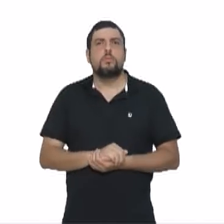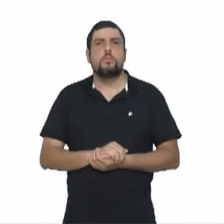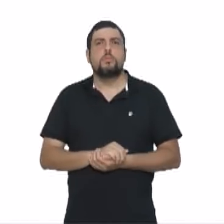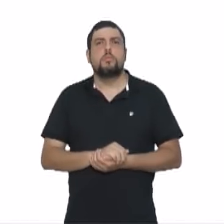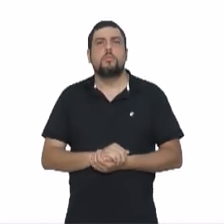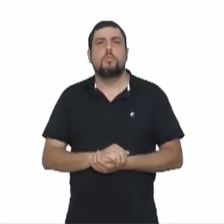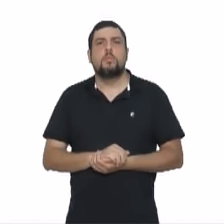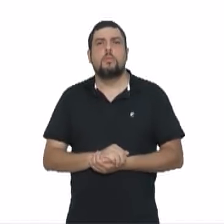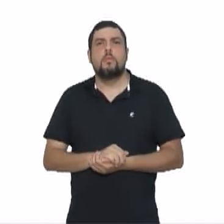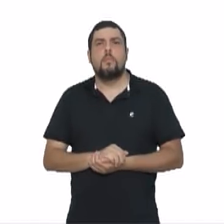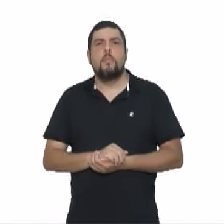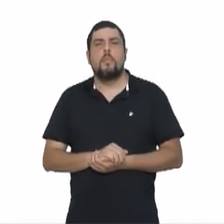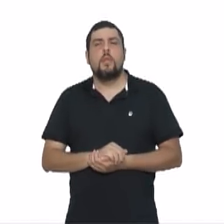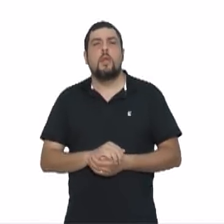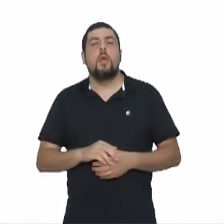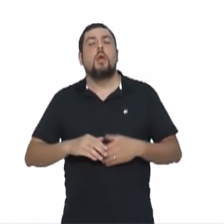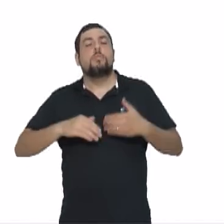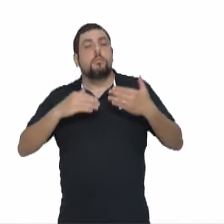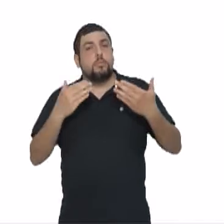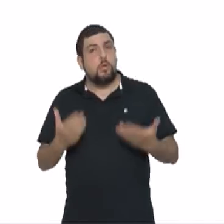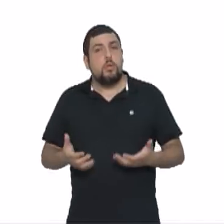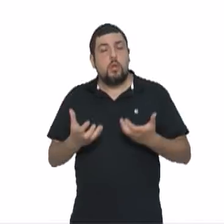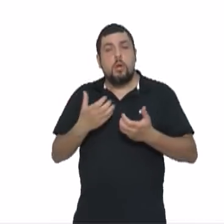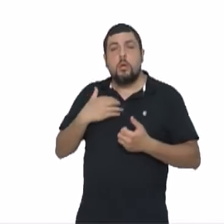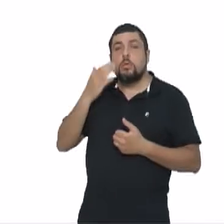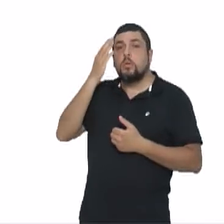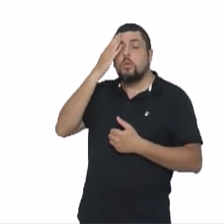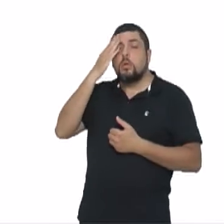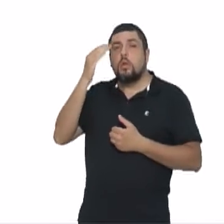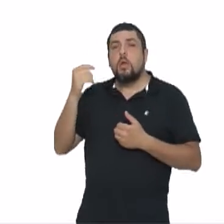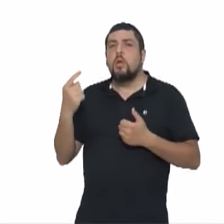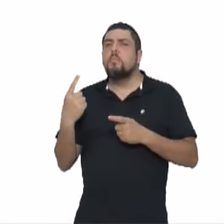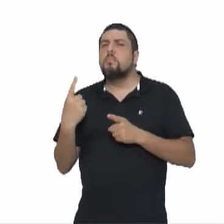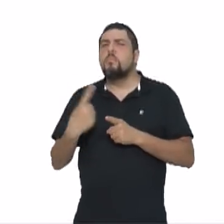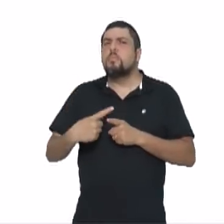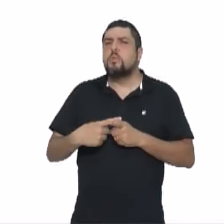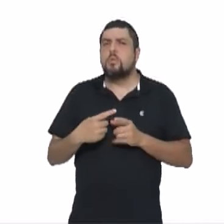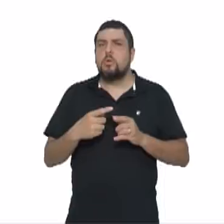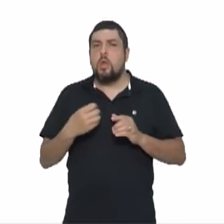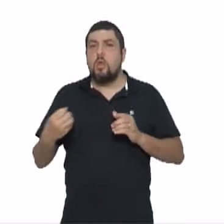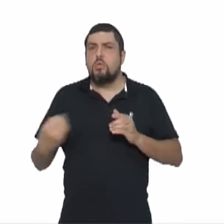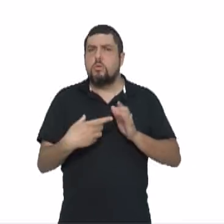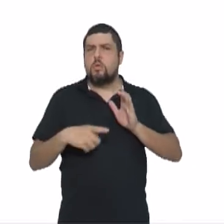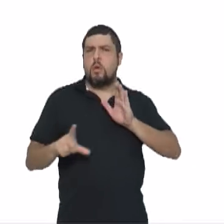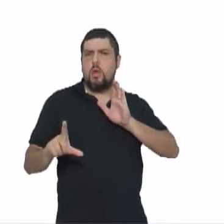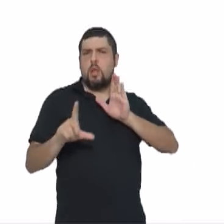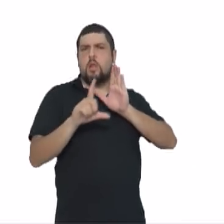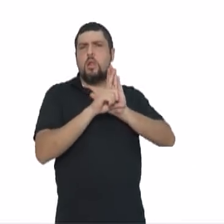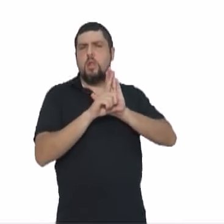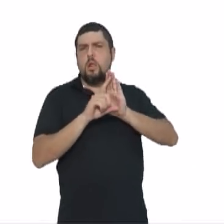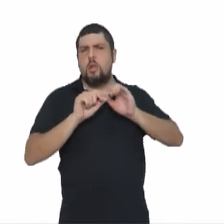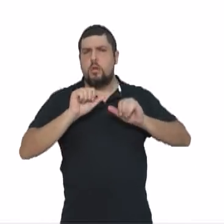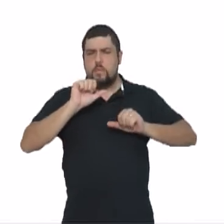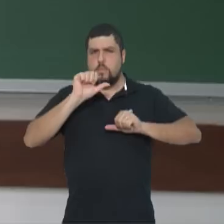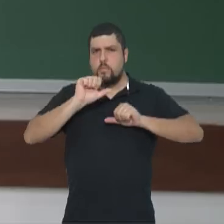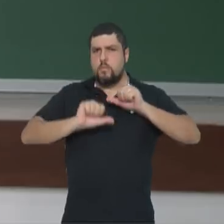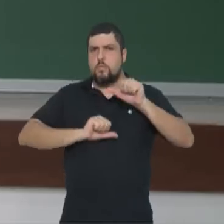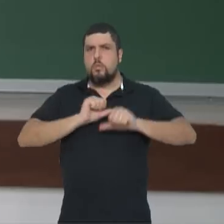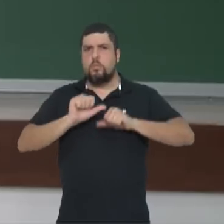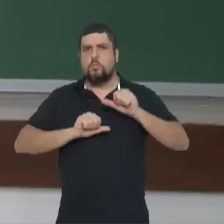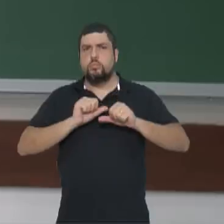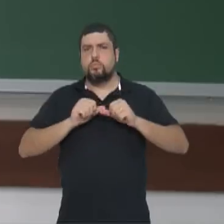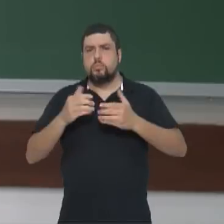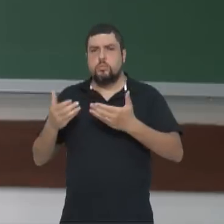Aponte os fatos que motivaram a mudança na lei sobre o transporte de animais silvestres no Brasil. O que fez com